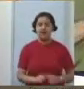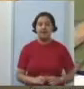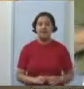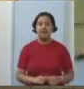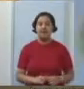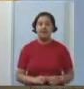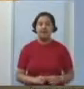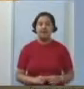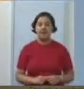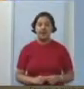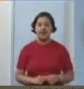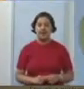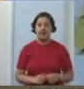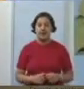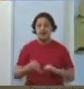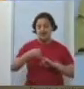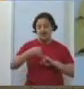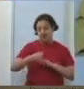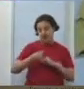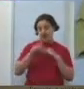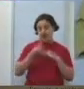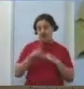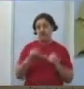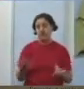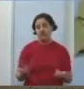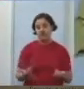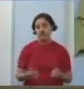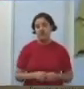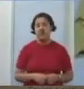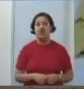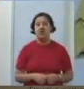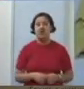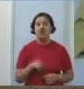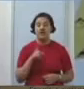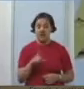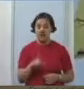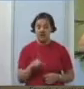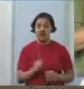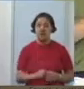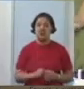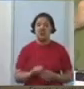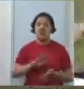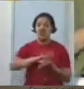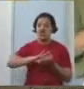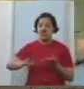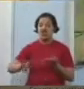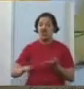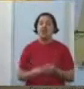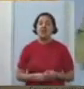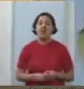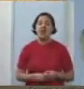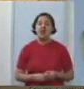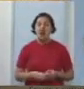e infidelidades que vós vos despistes do homem velho com seus